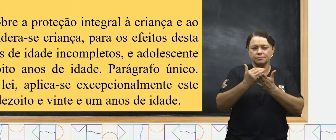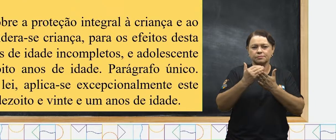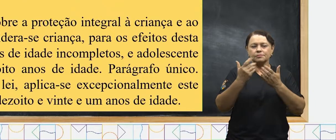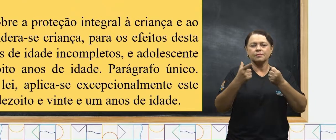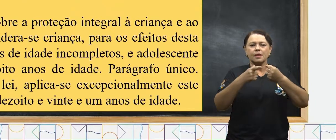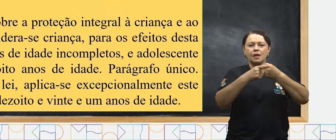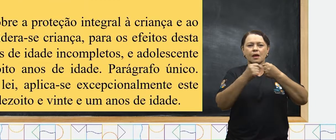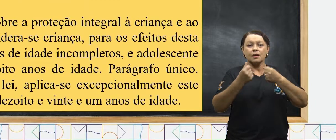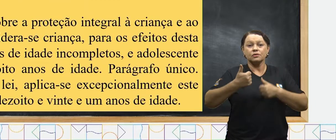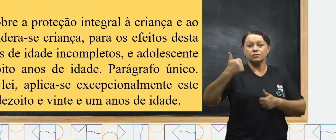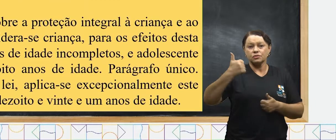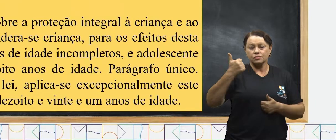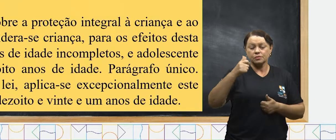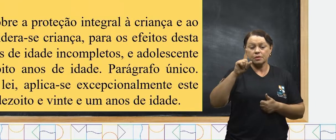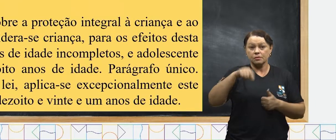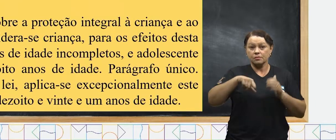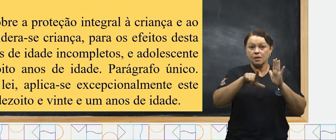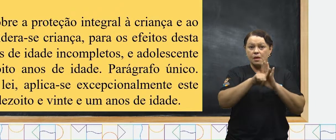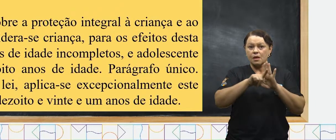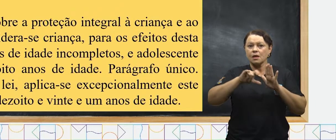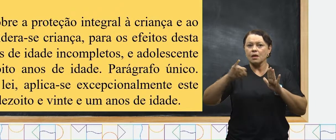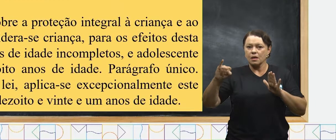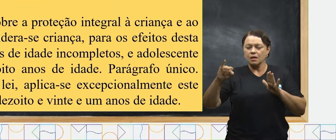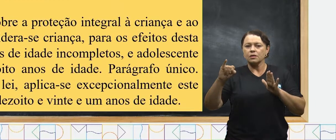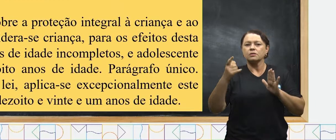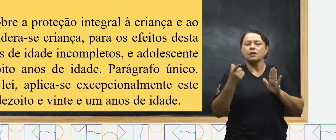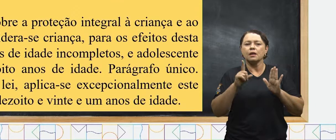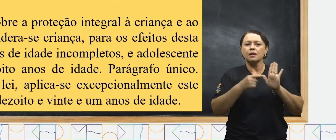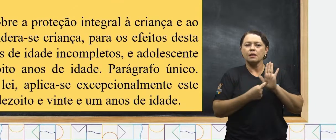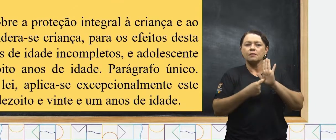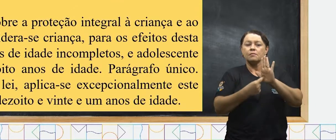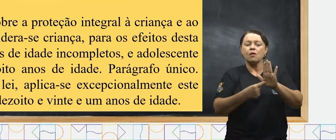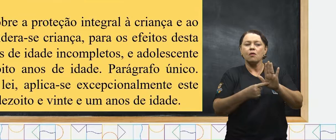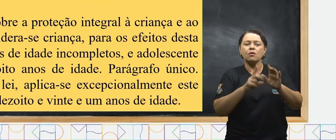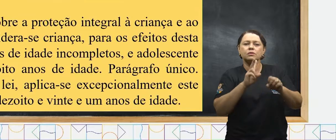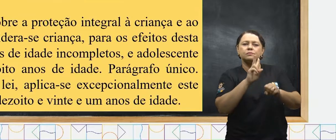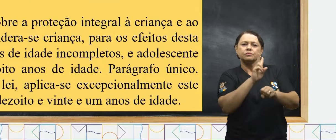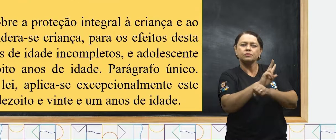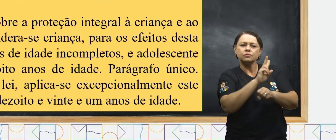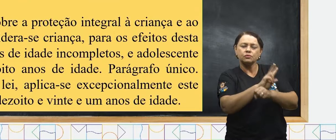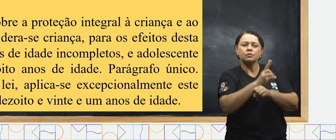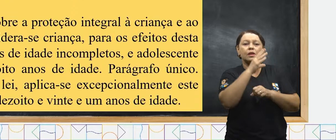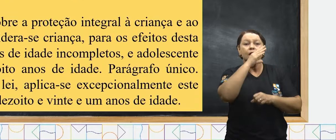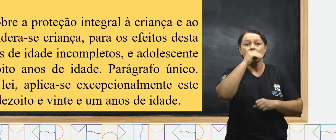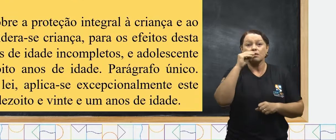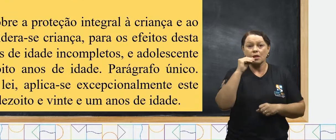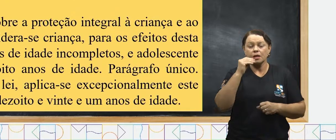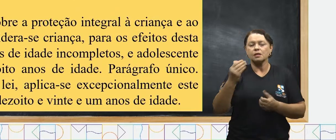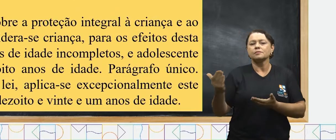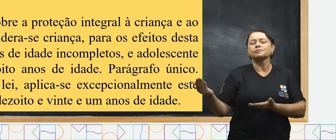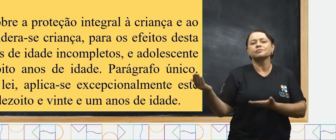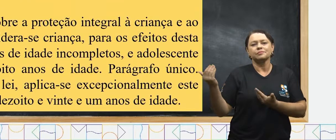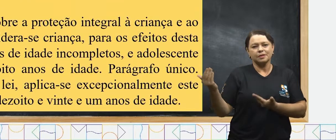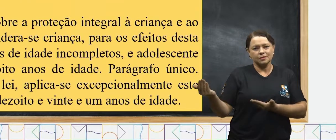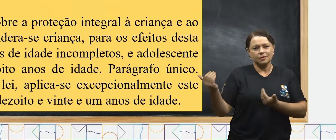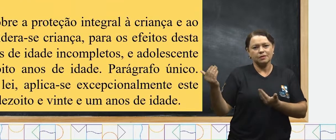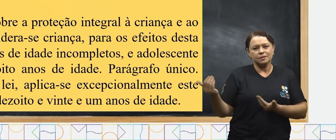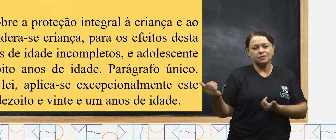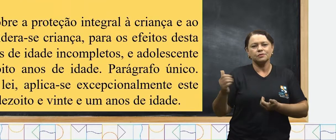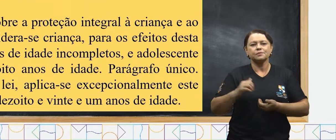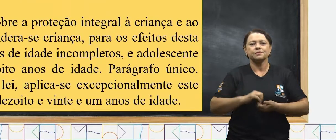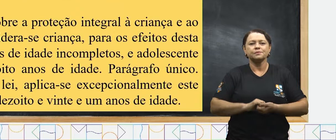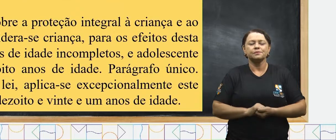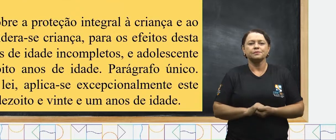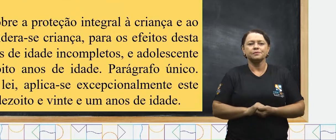1º. Esta lei dispõe sobre a proteção integral à criança e ao